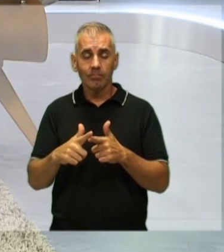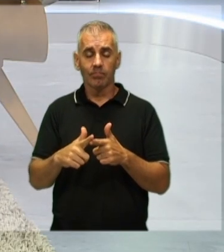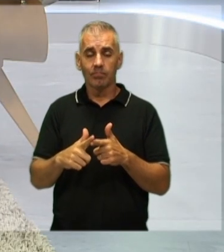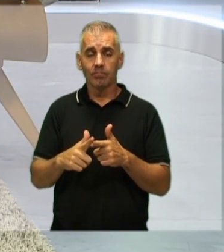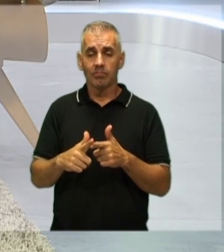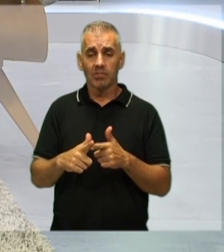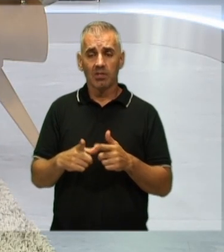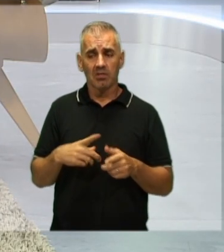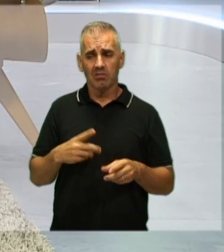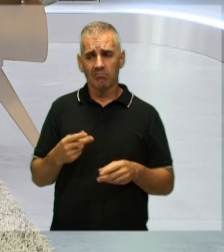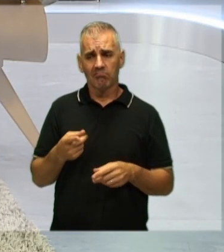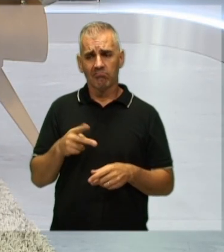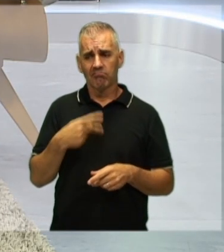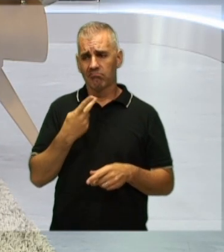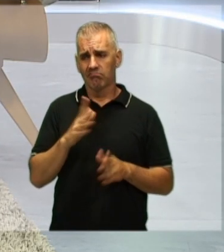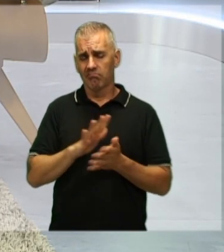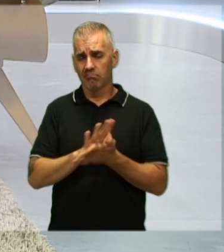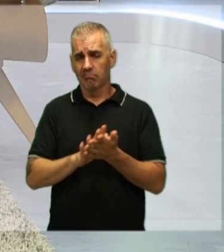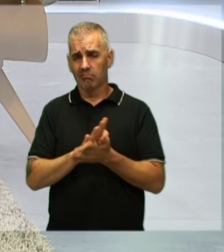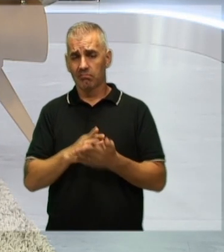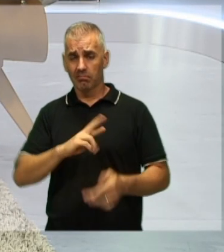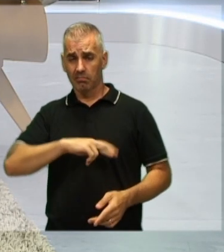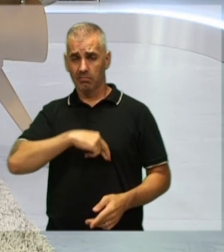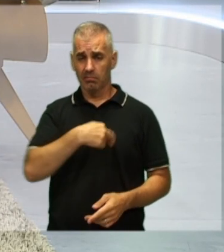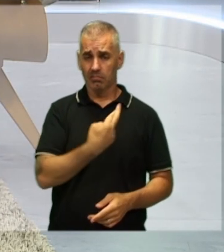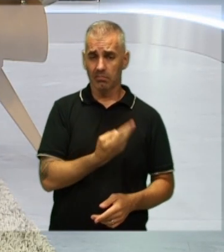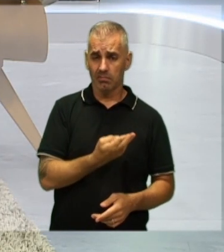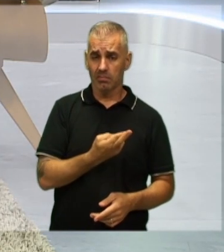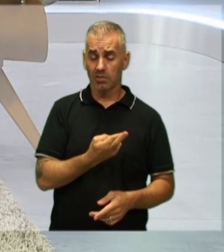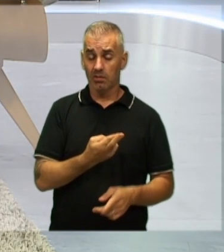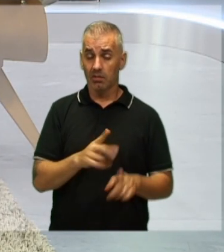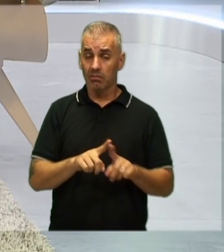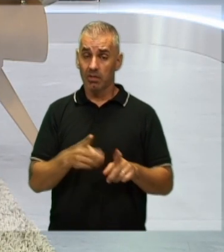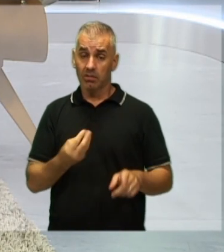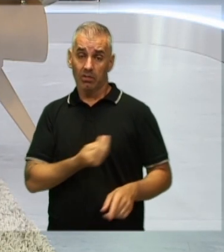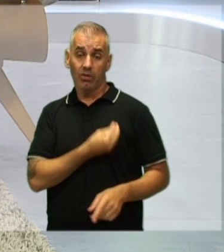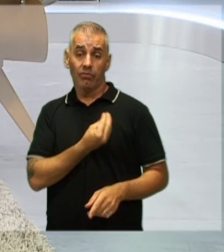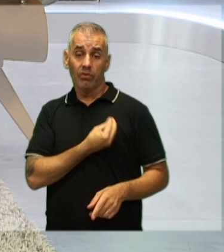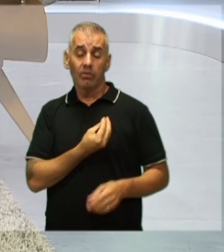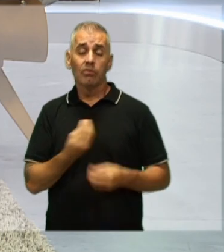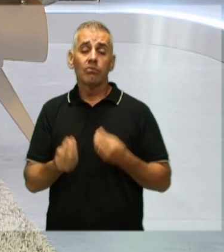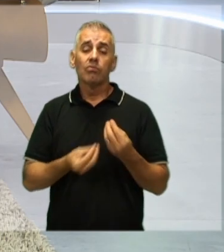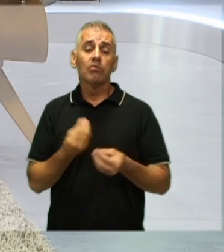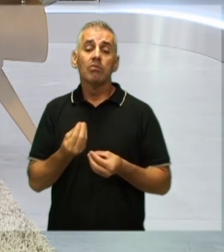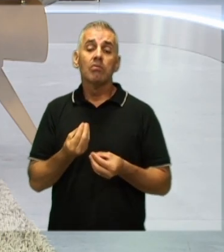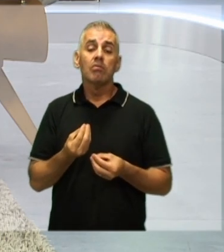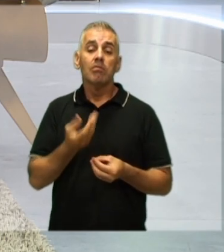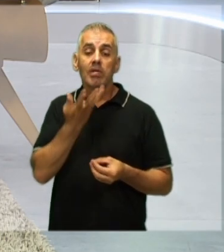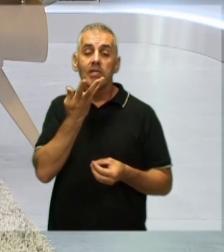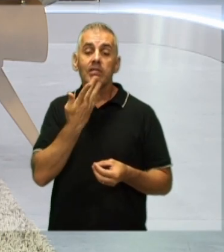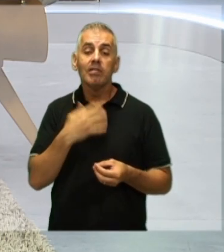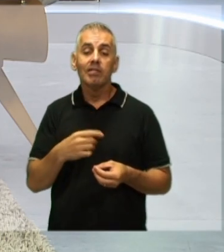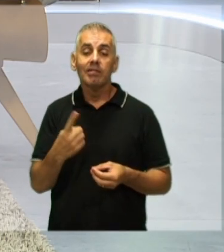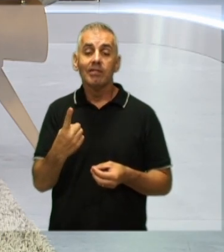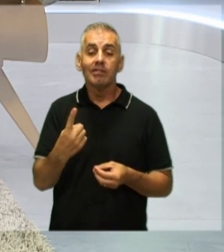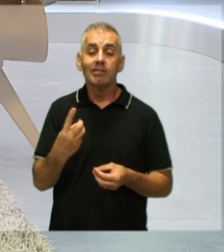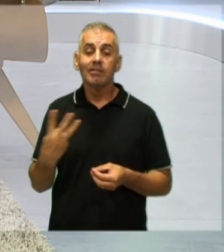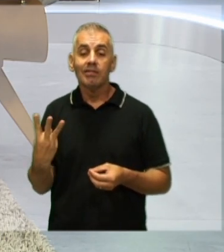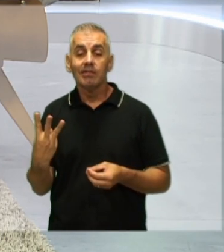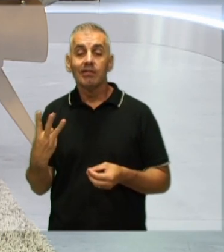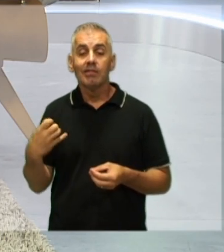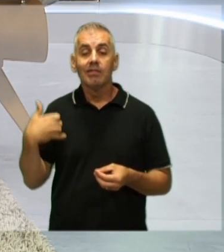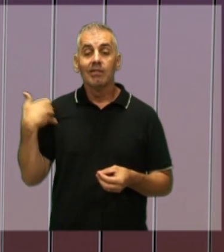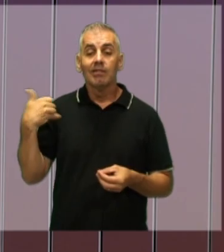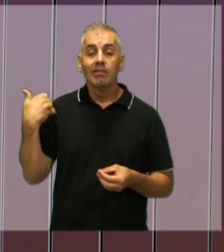estou falando uma questão lógica da vida. Como que uma menina aí de 12, 13 anos vai ter condições de cuidar de uma casa se ela não tiver uma orientação dos pais